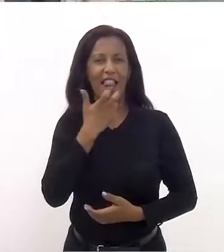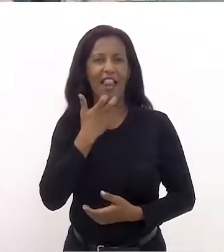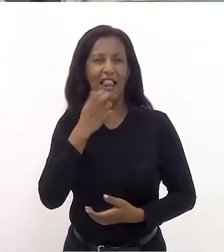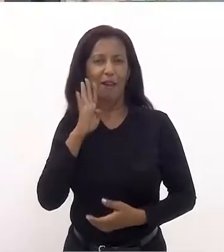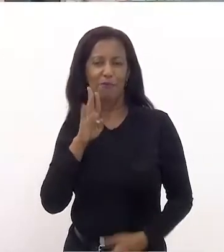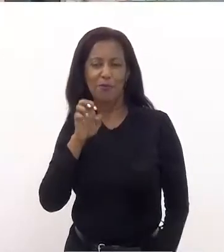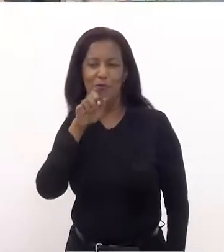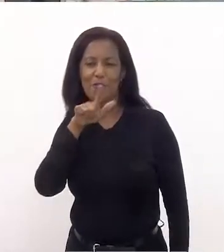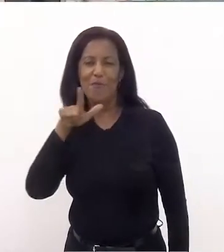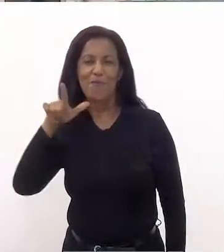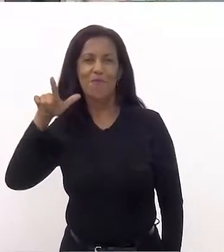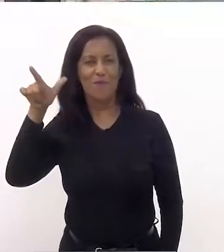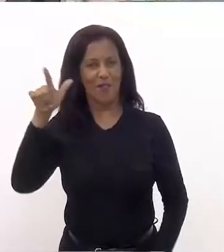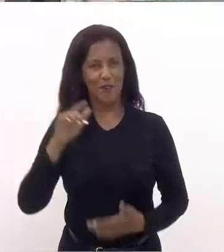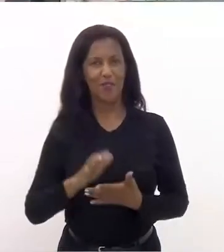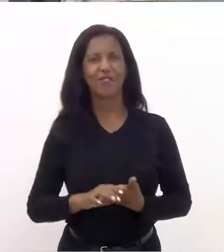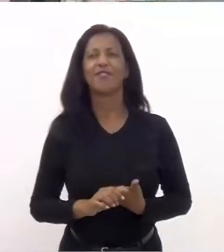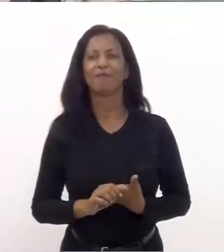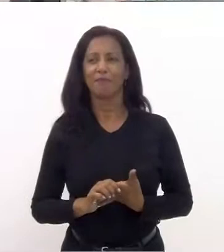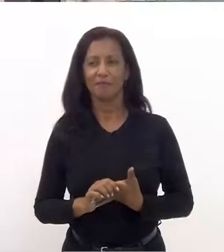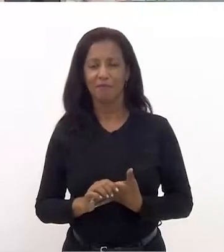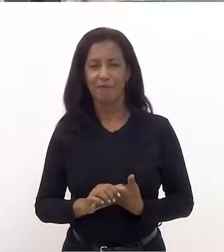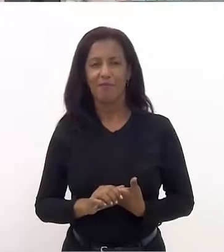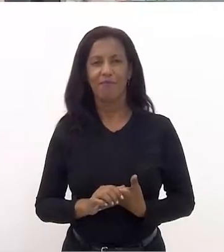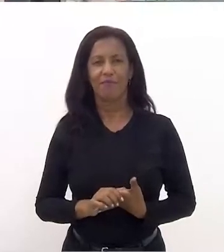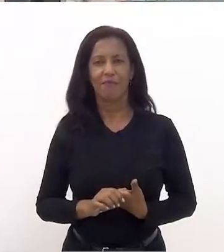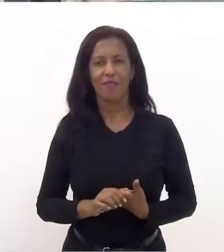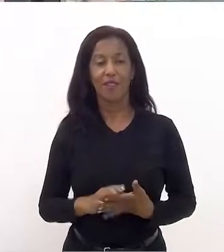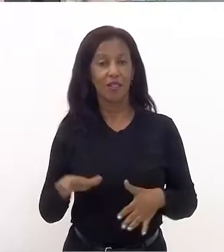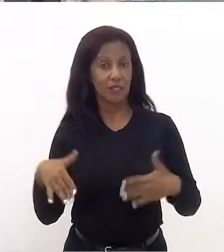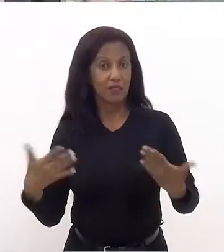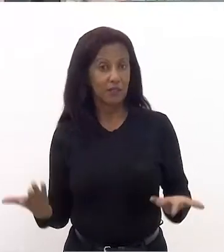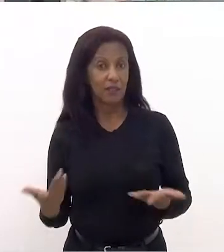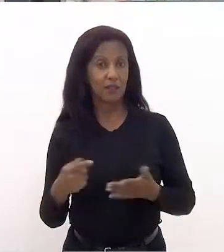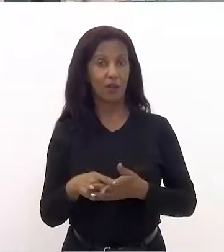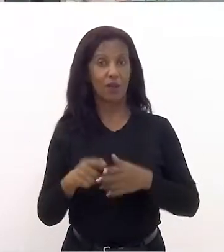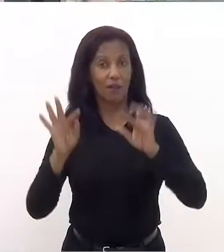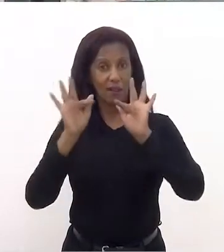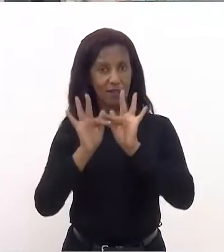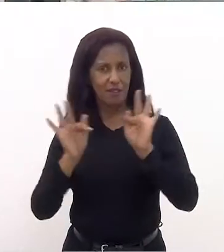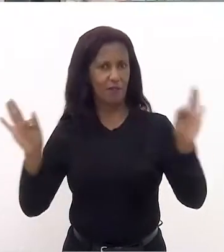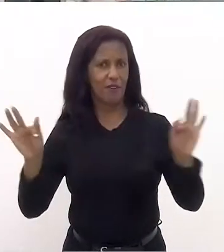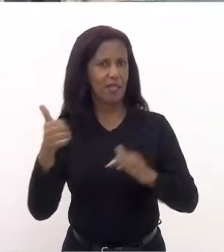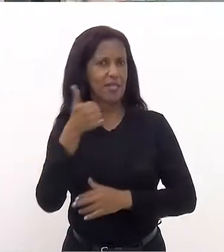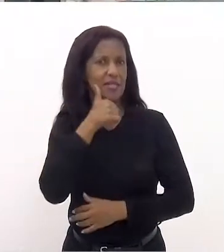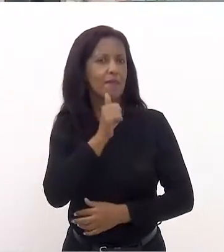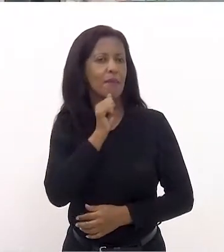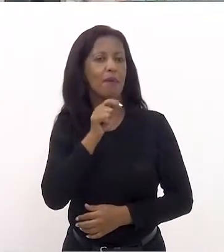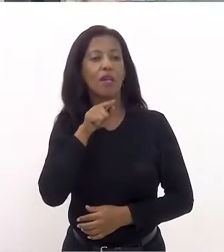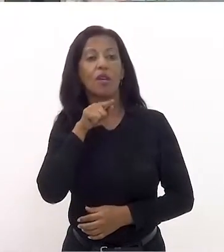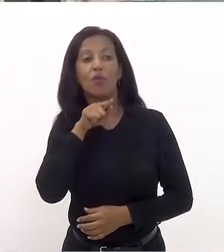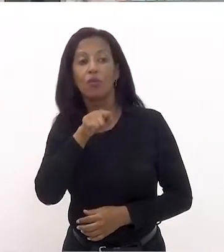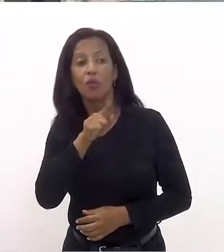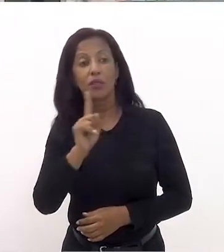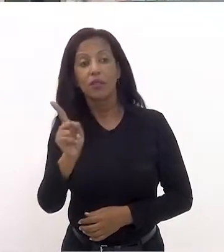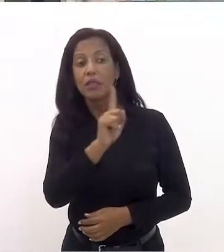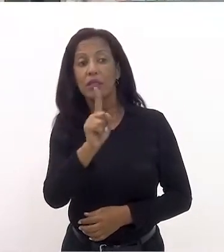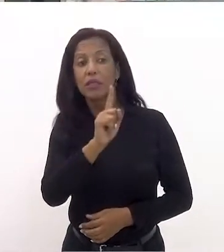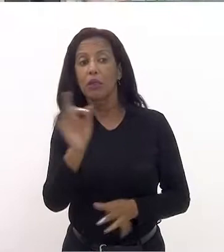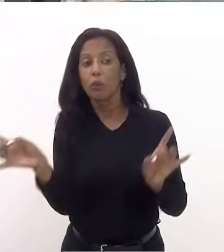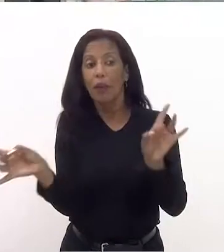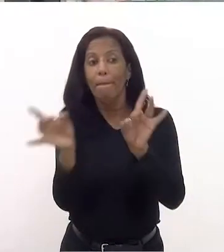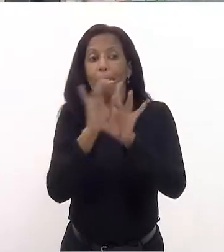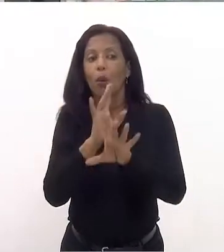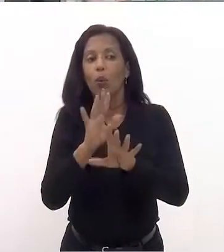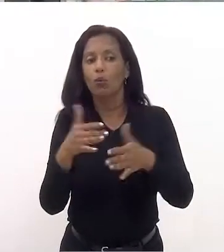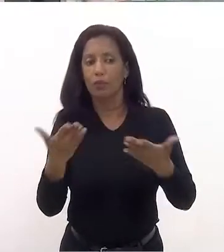Iracema, Virgem dos Lábios de Mel, exatamente. Então, essa frase da minha mãe é a seguinte: você ainda não